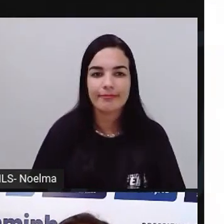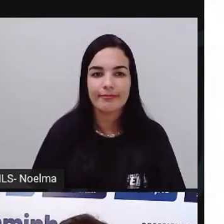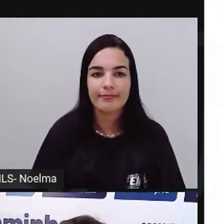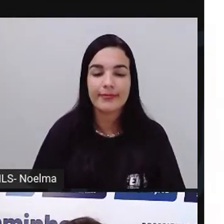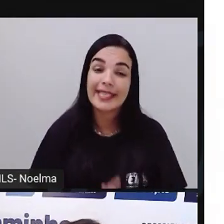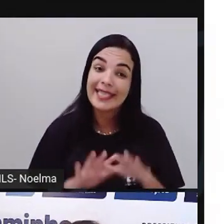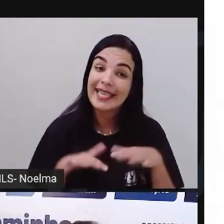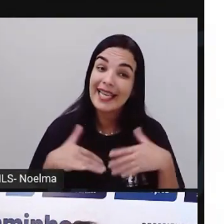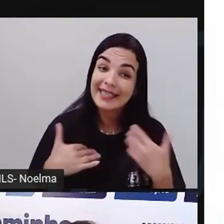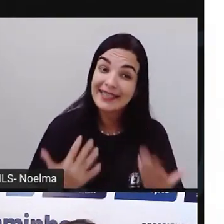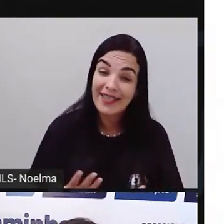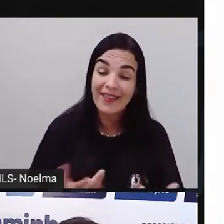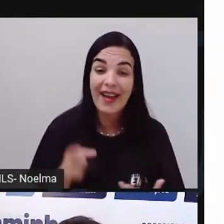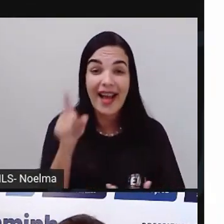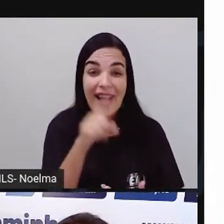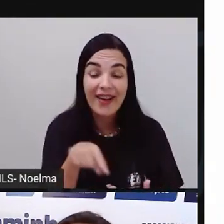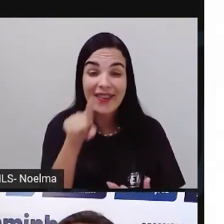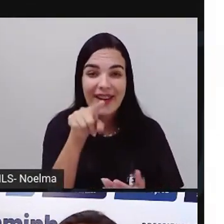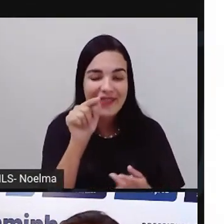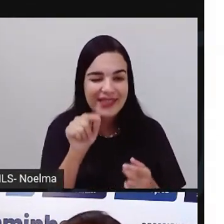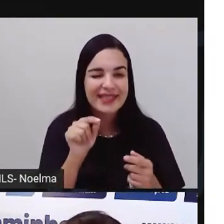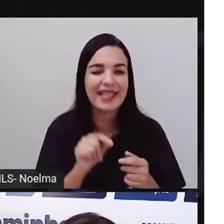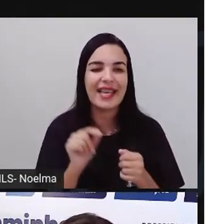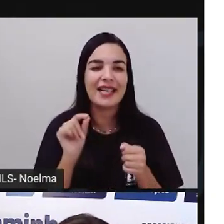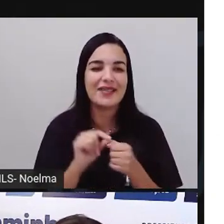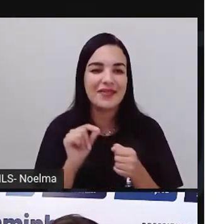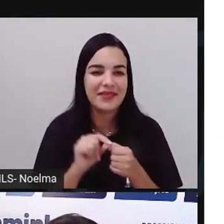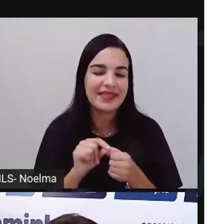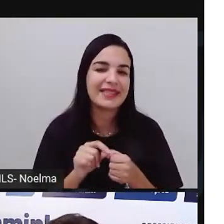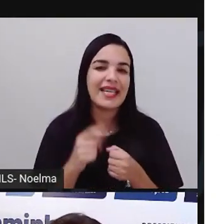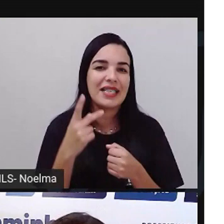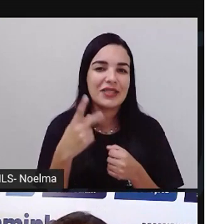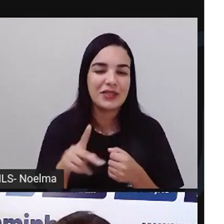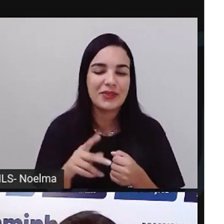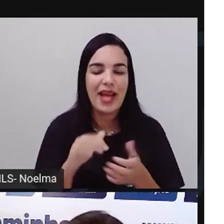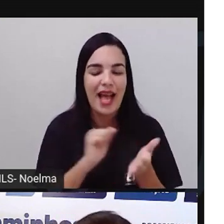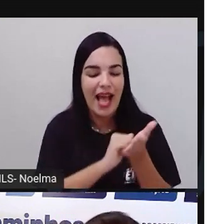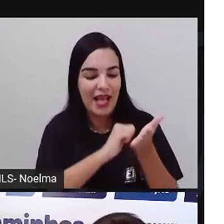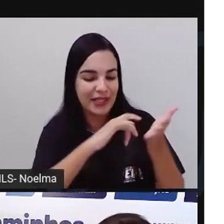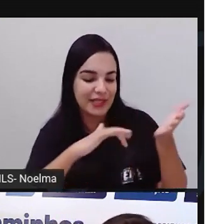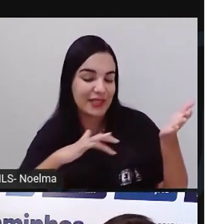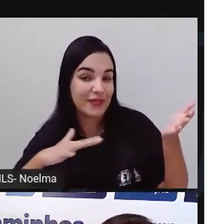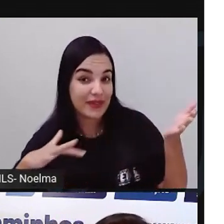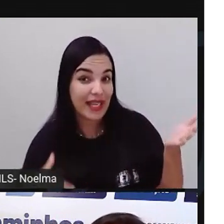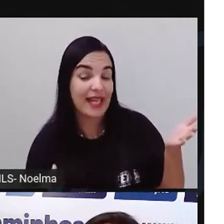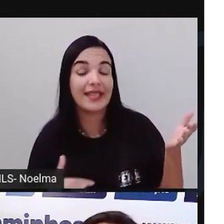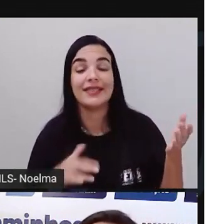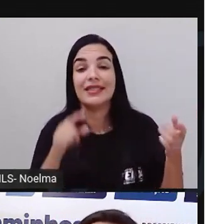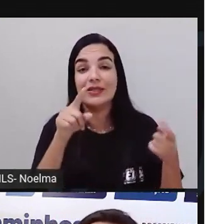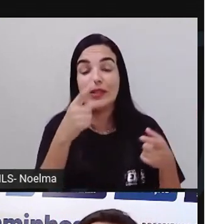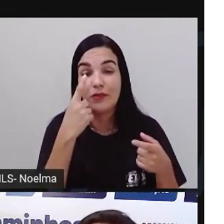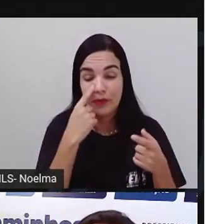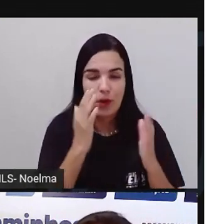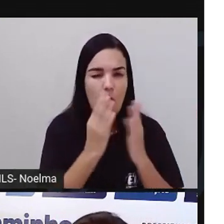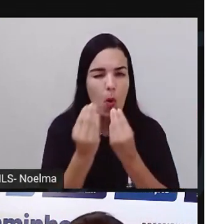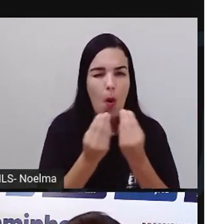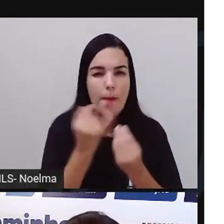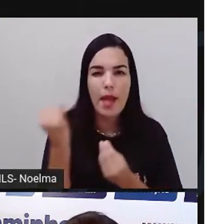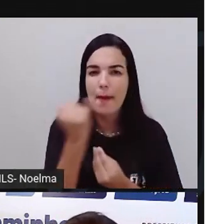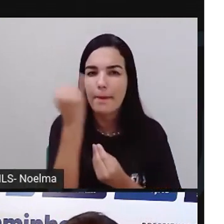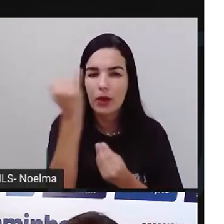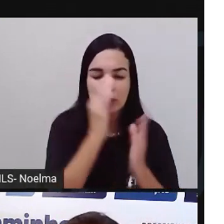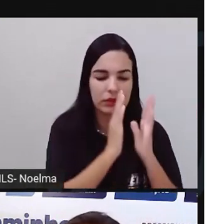E aí, olha só, agora é com você, observando aí o quadro posicional, a forma como ele é importante